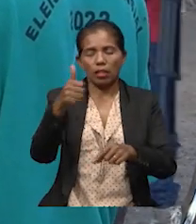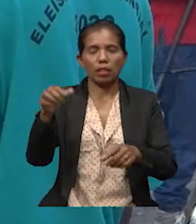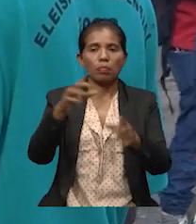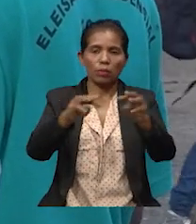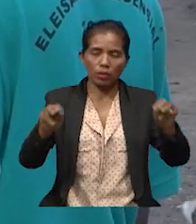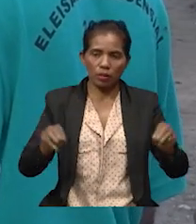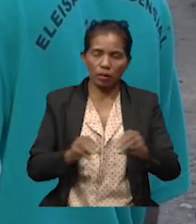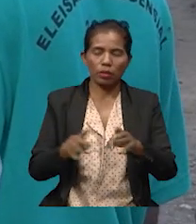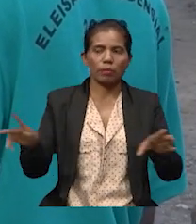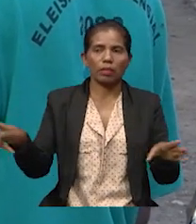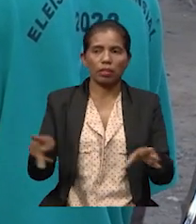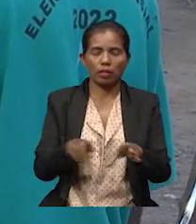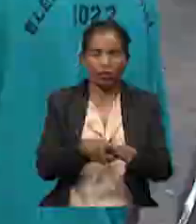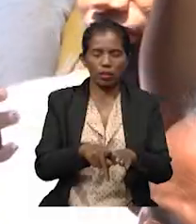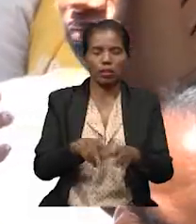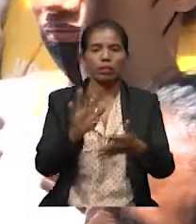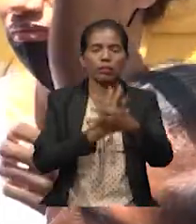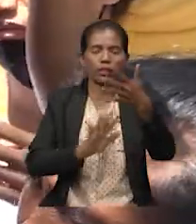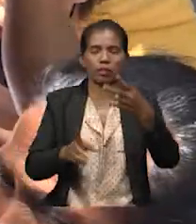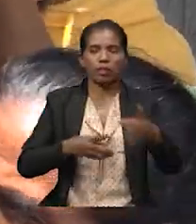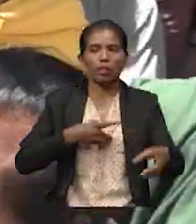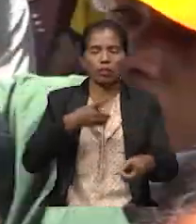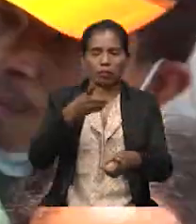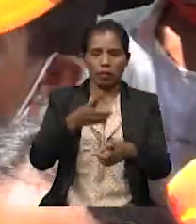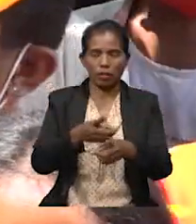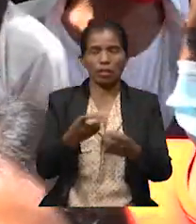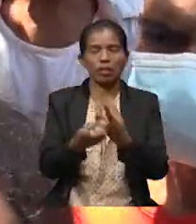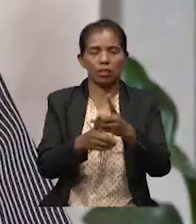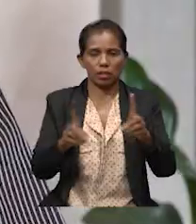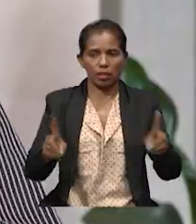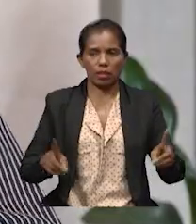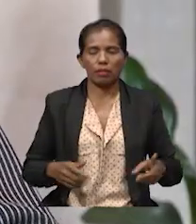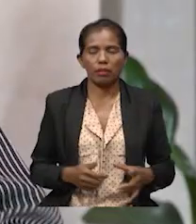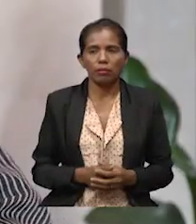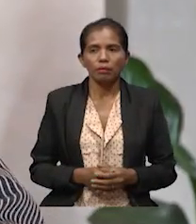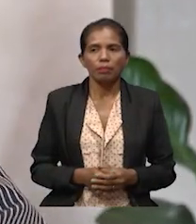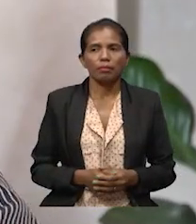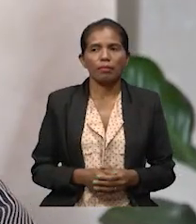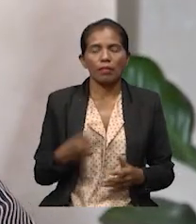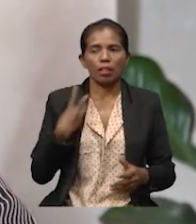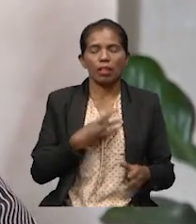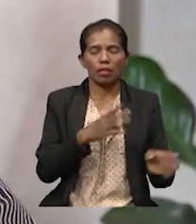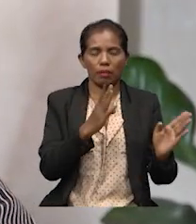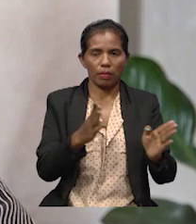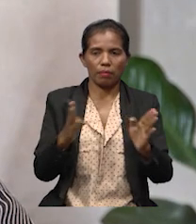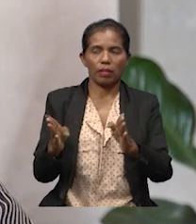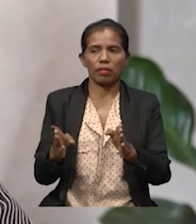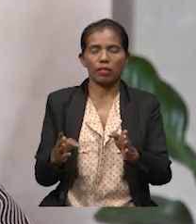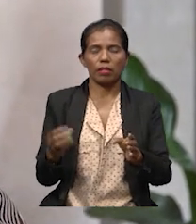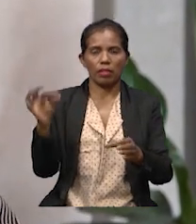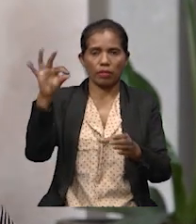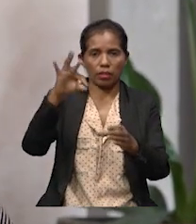bele participa e a festa democracia. Preparativos, na beita rala para uma